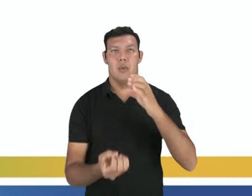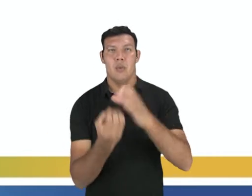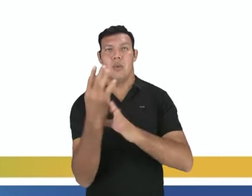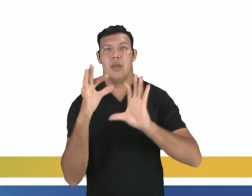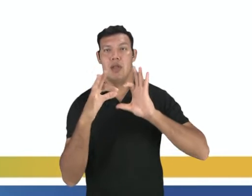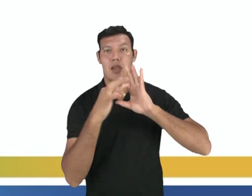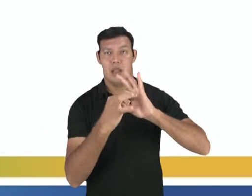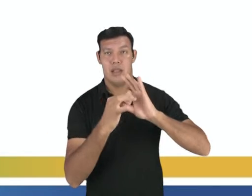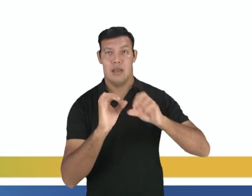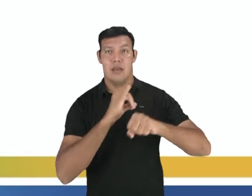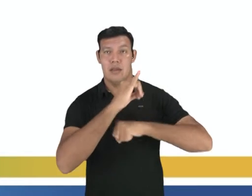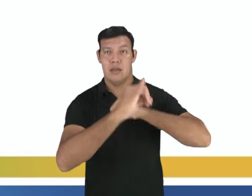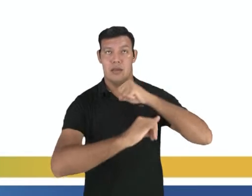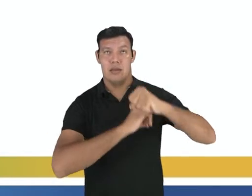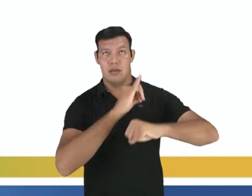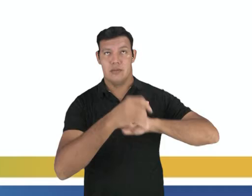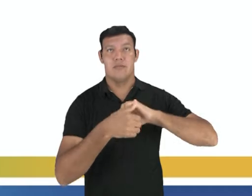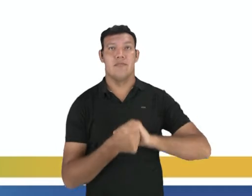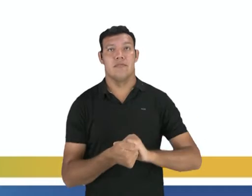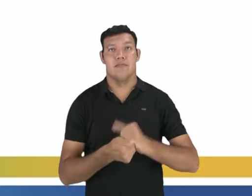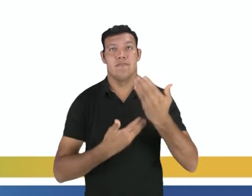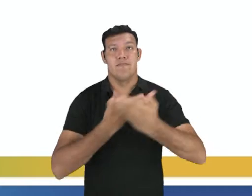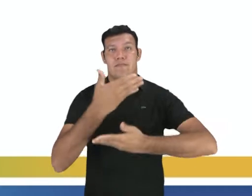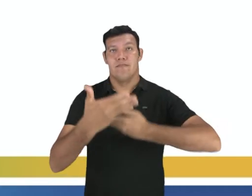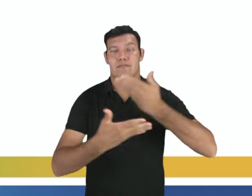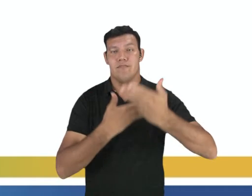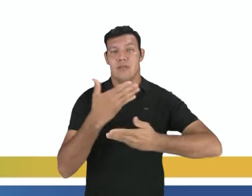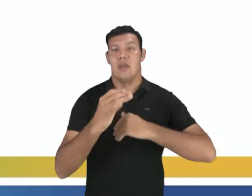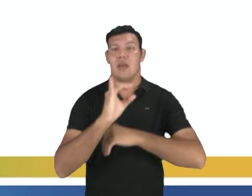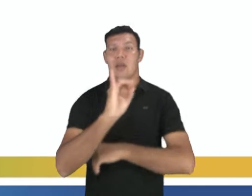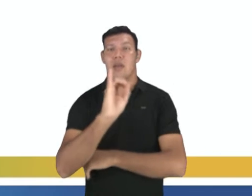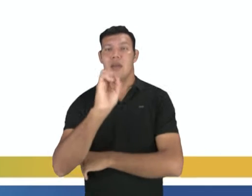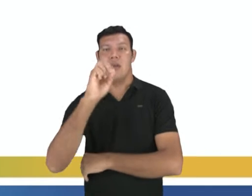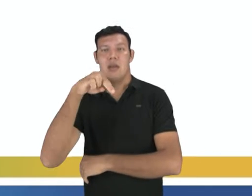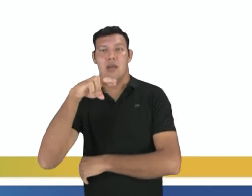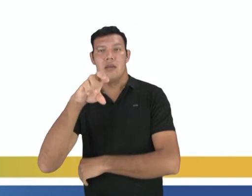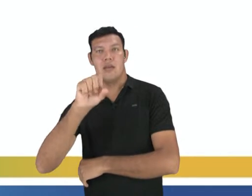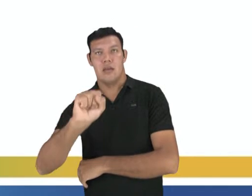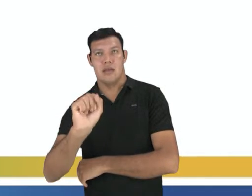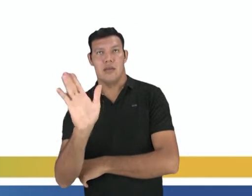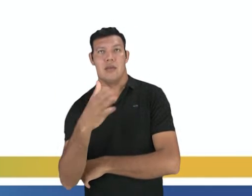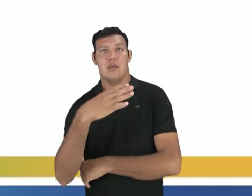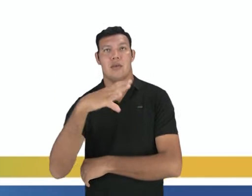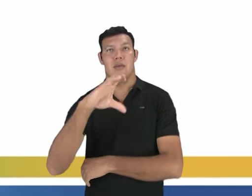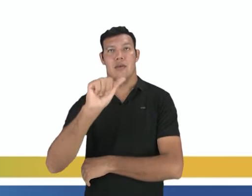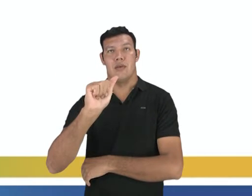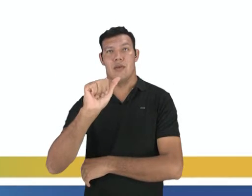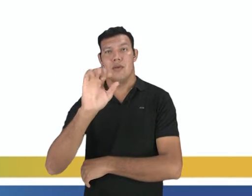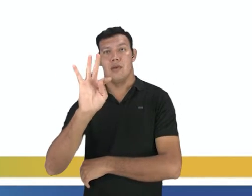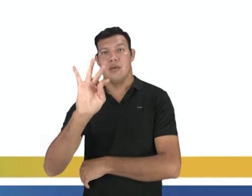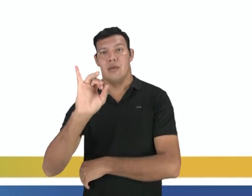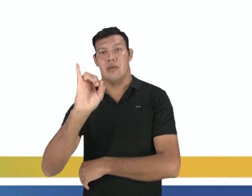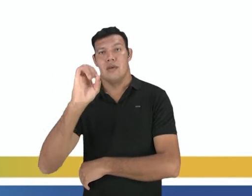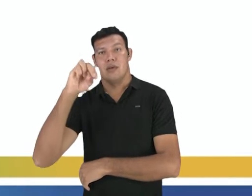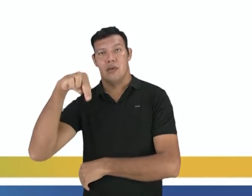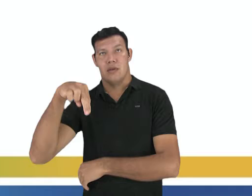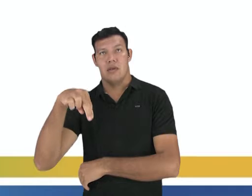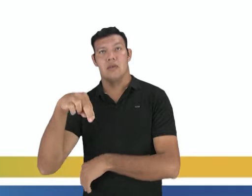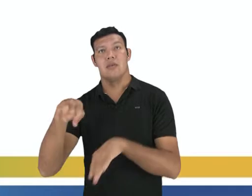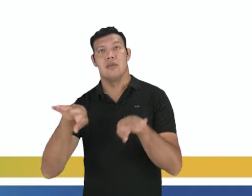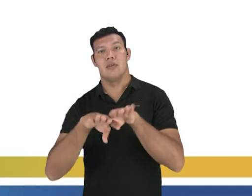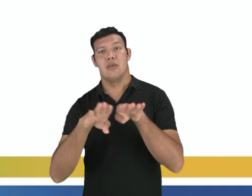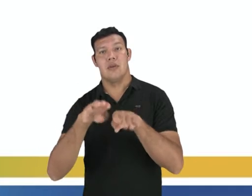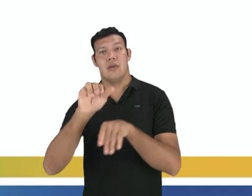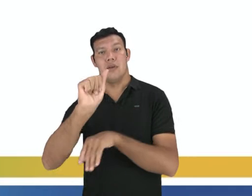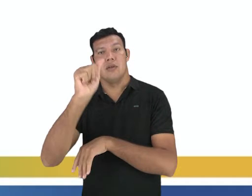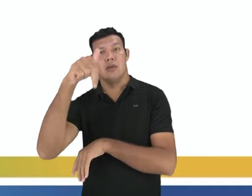ligações iônicas, ou seja, pela interação entre íons, cátion e ânions, ok? Então, nós temos aqui, ó,